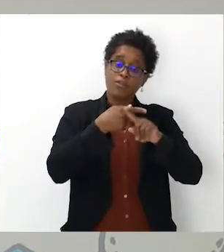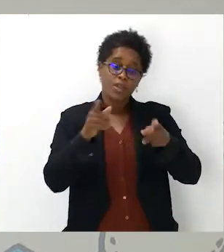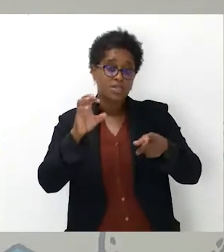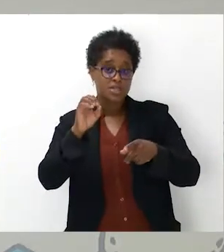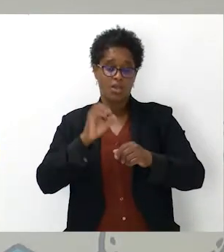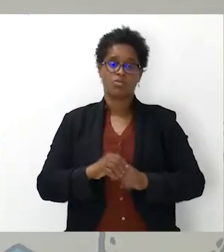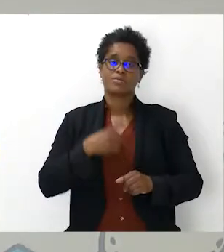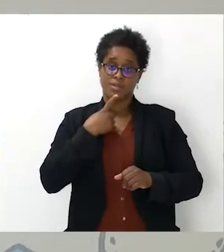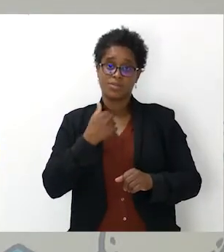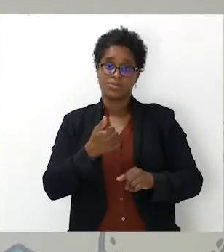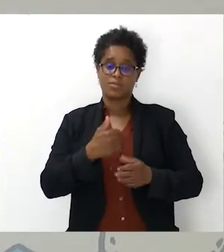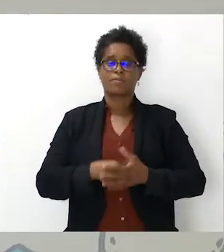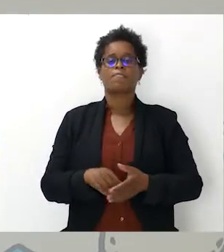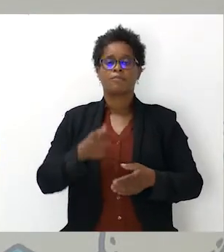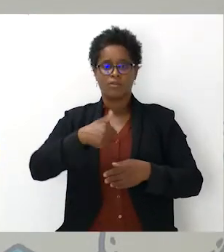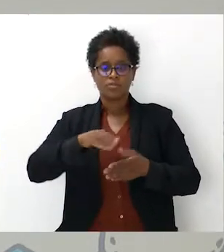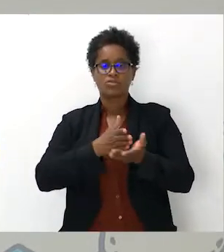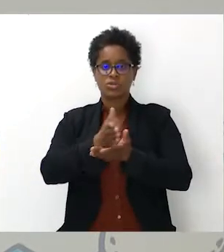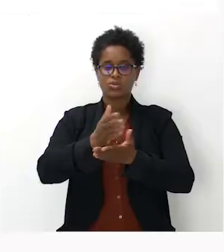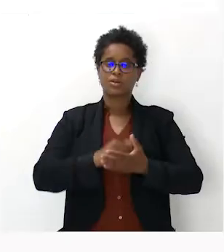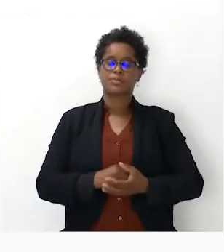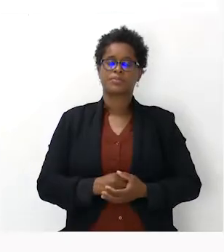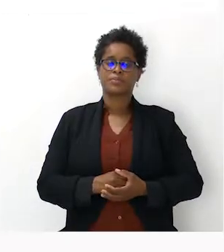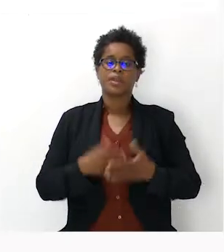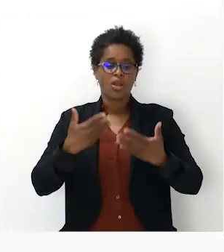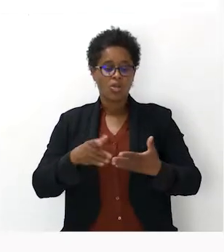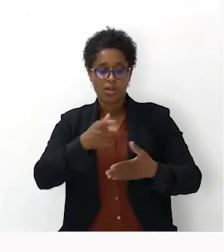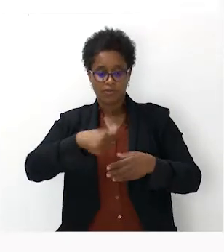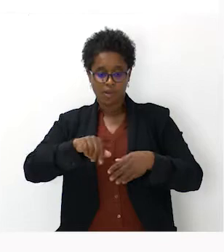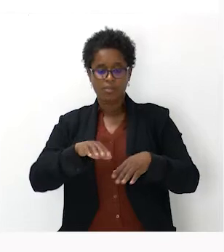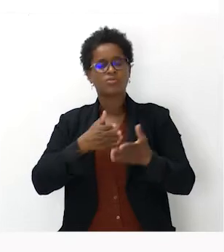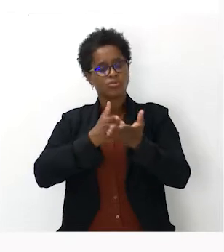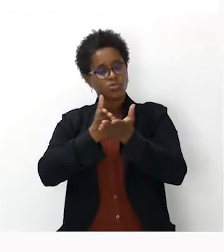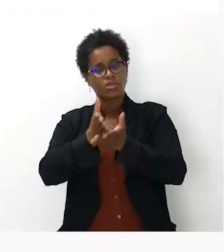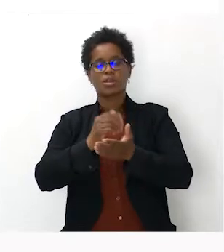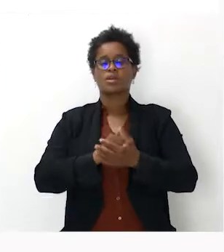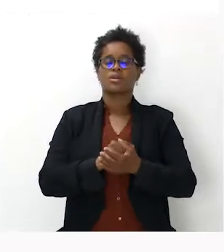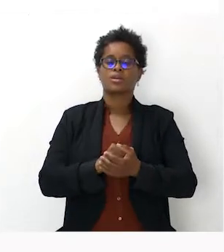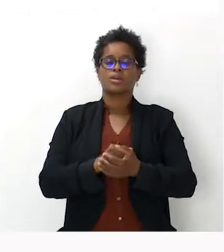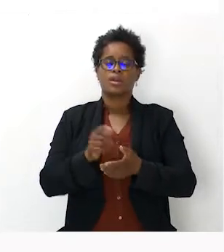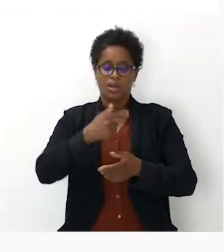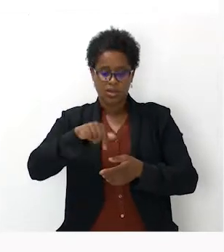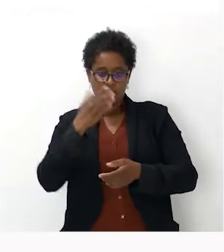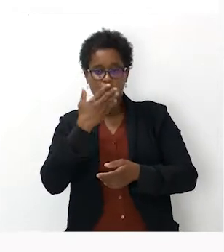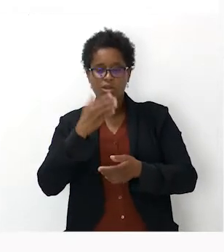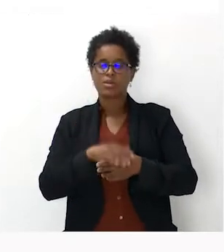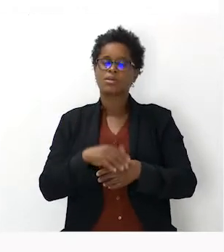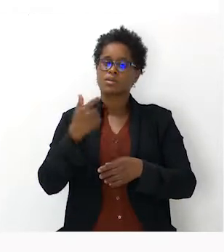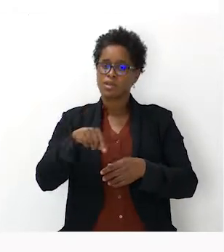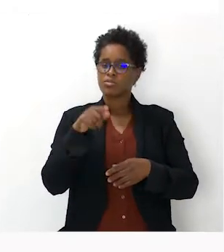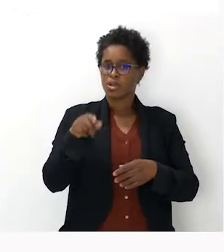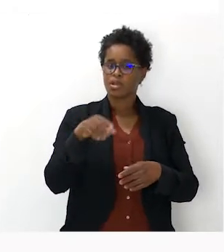0. Entendidos? Vamos prosseguir. Agora nós vamos dar continuidade à nossa aula. Temos